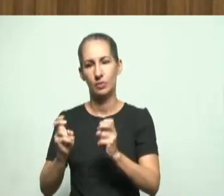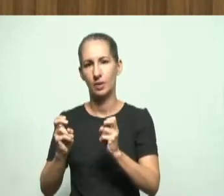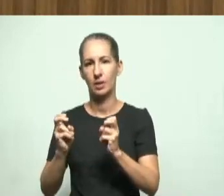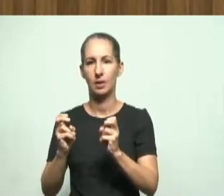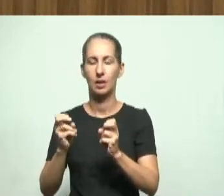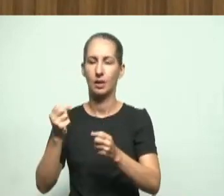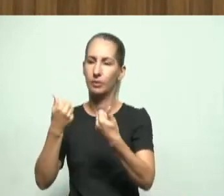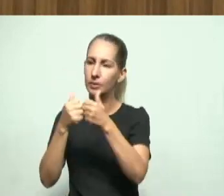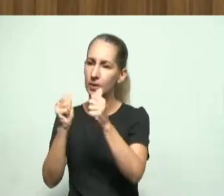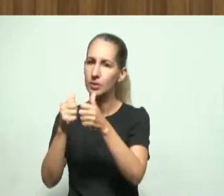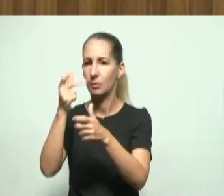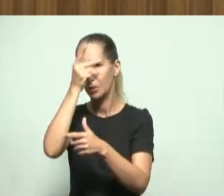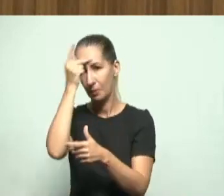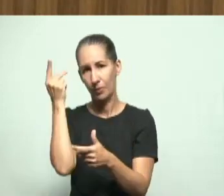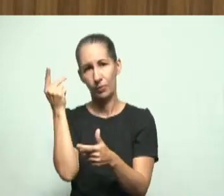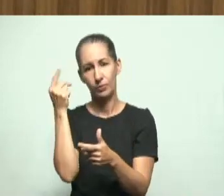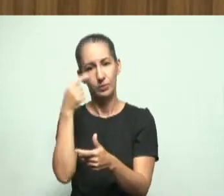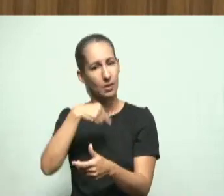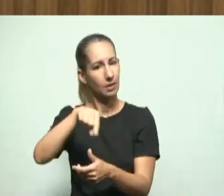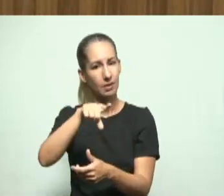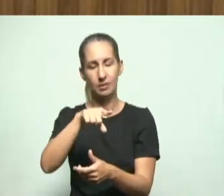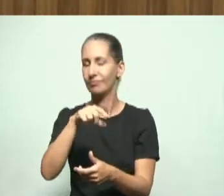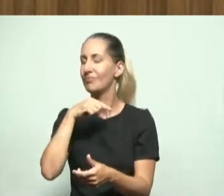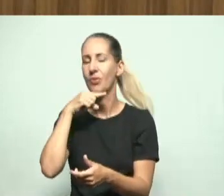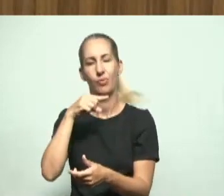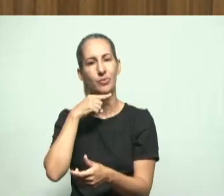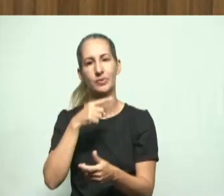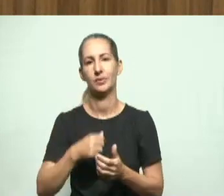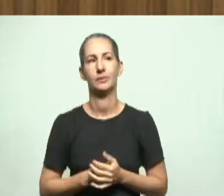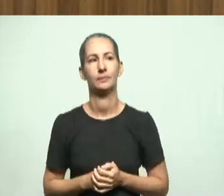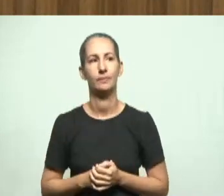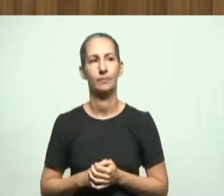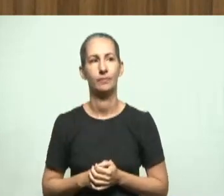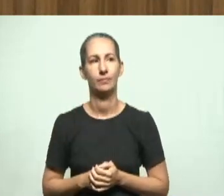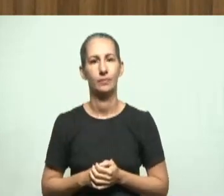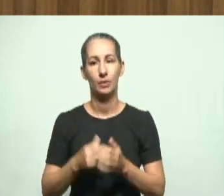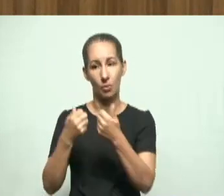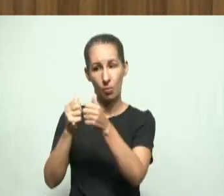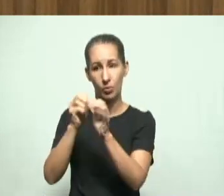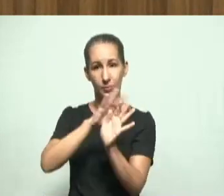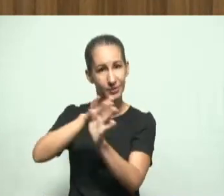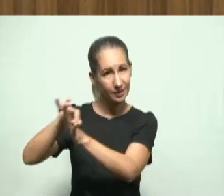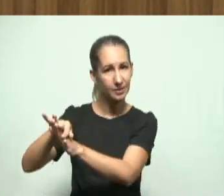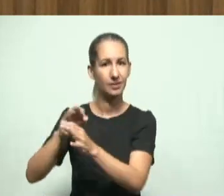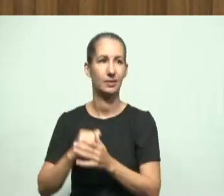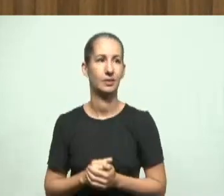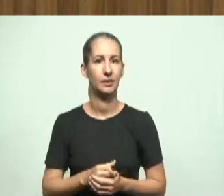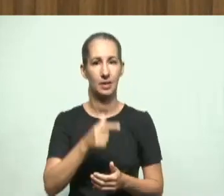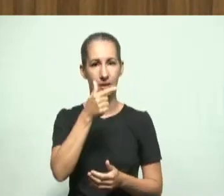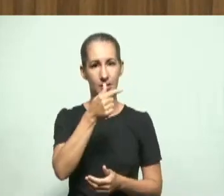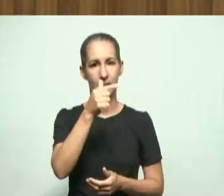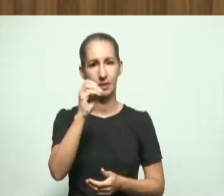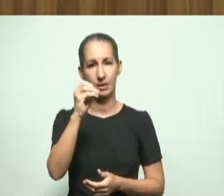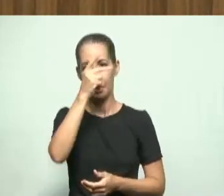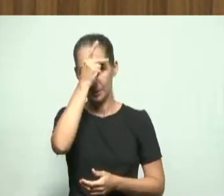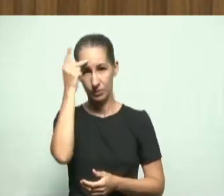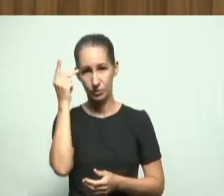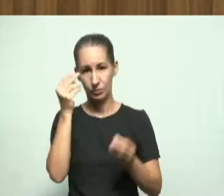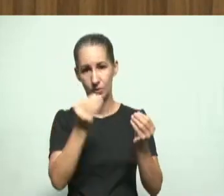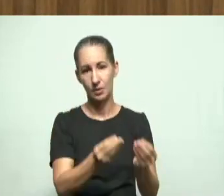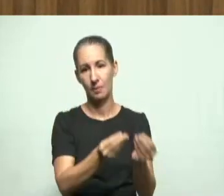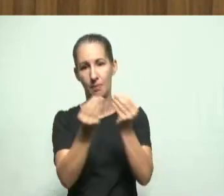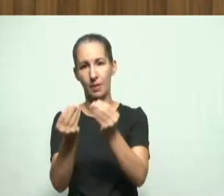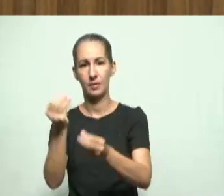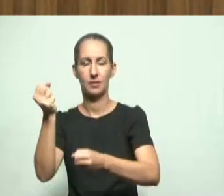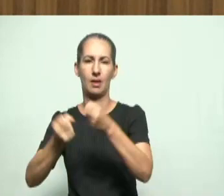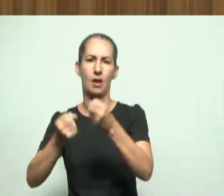transporte público, senão a gente não vai mais andar na cidade. A gente não vai andar. Quando se tira um ônibus, se tira 70 pessoas de dentro do ônibus e bota 70